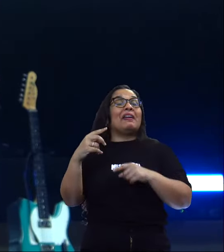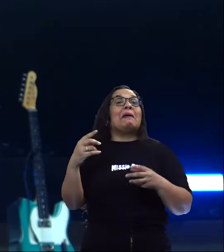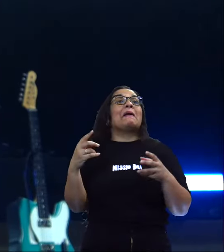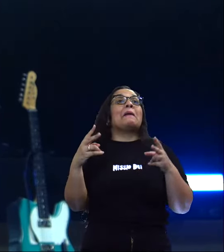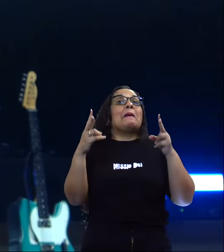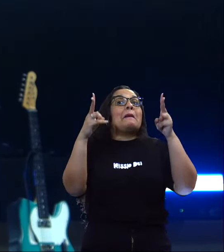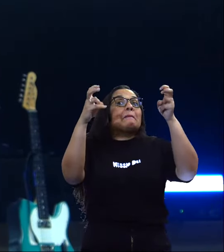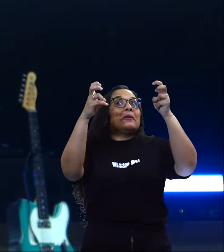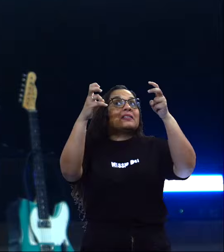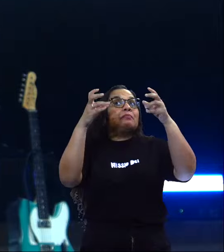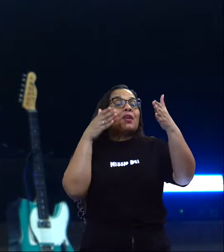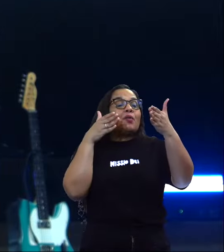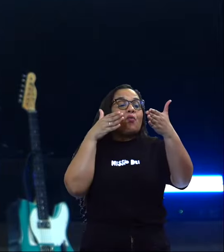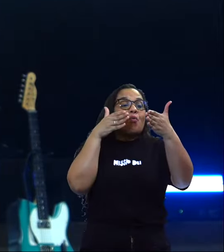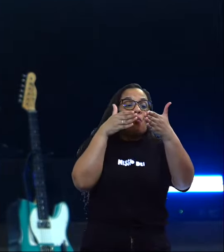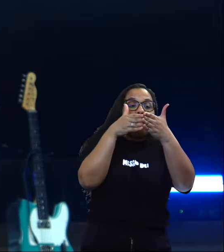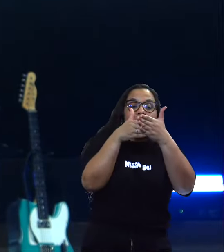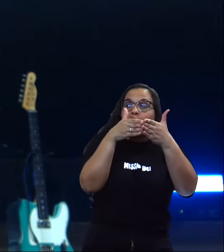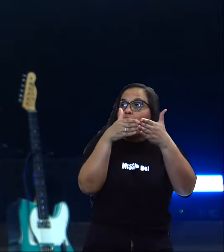aquele tempo todo no deserto,